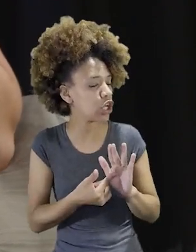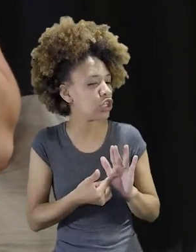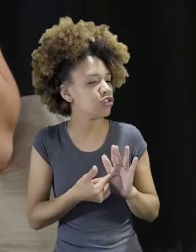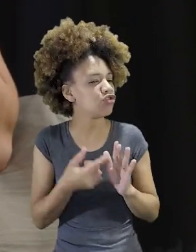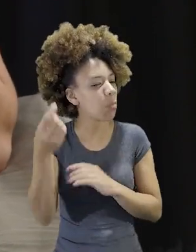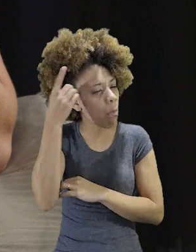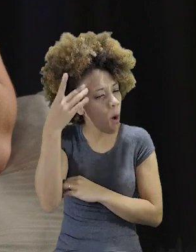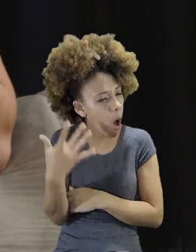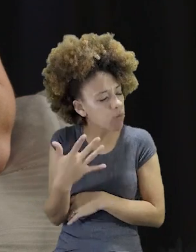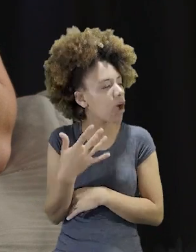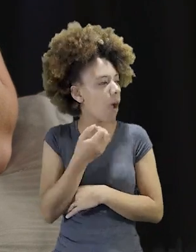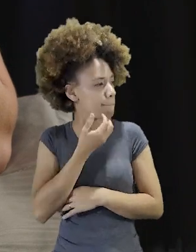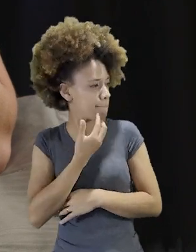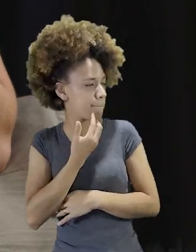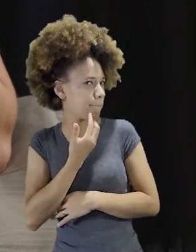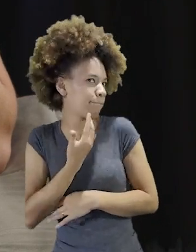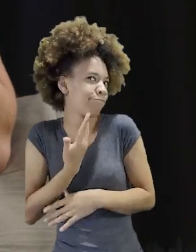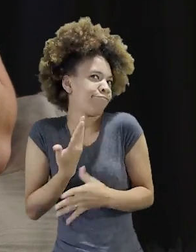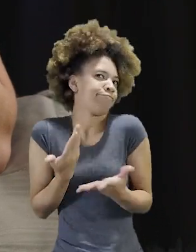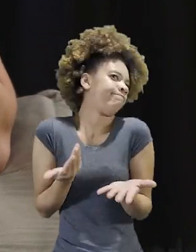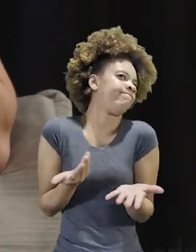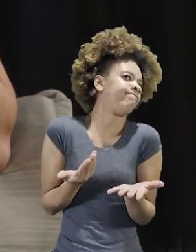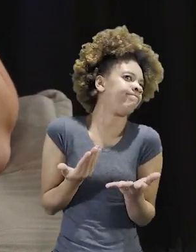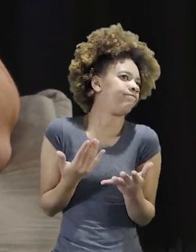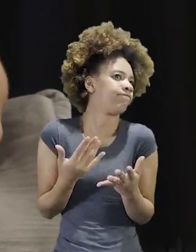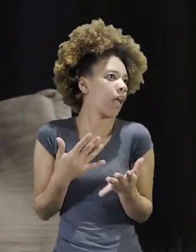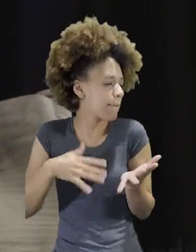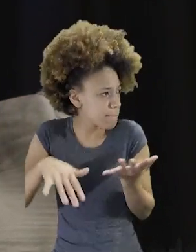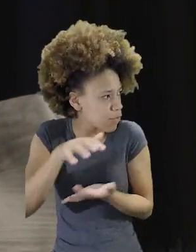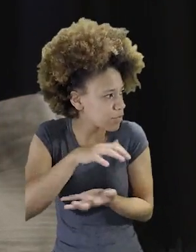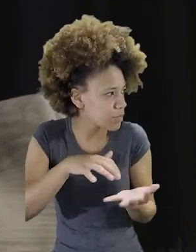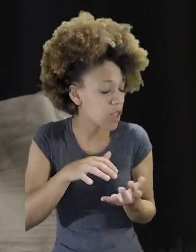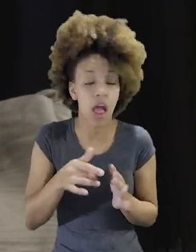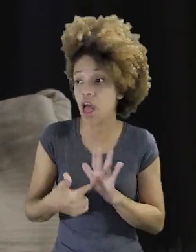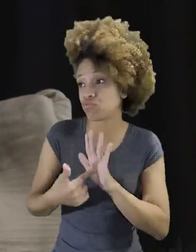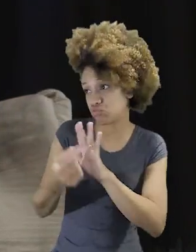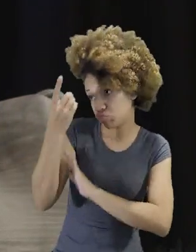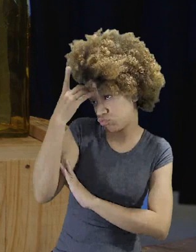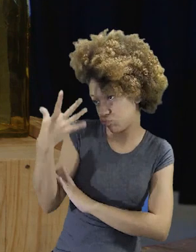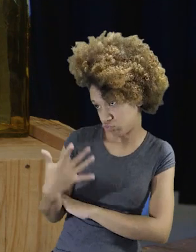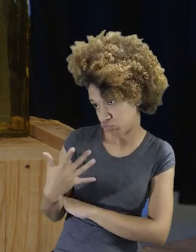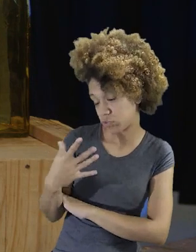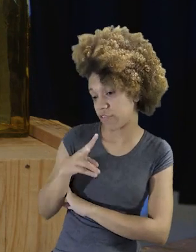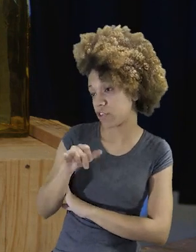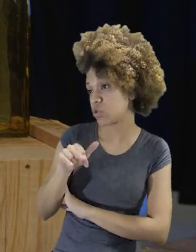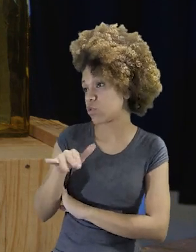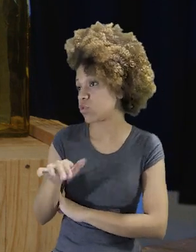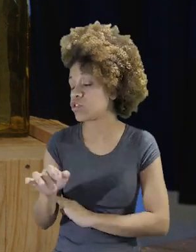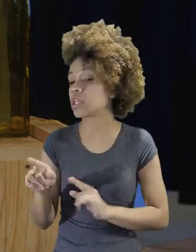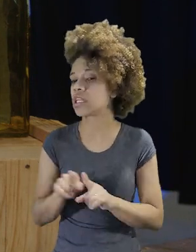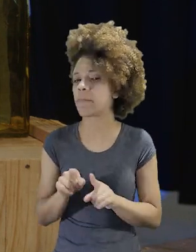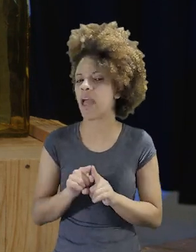a demonstração de virtude é um grande sei lá movimento a demonstração de